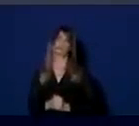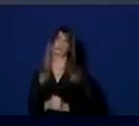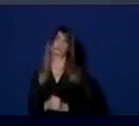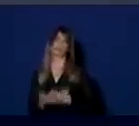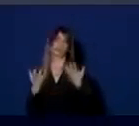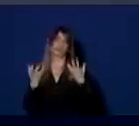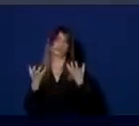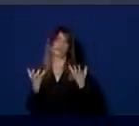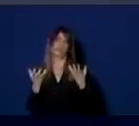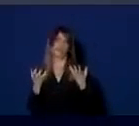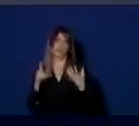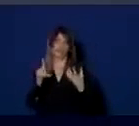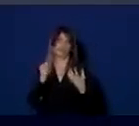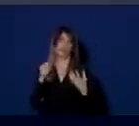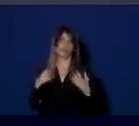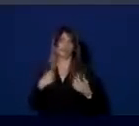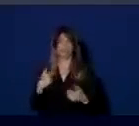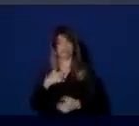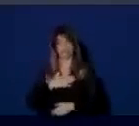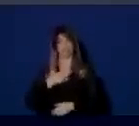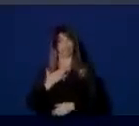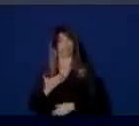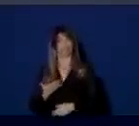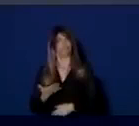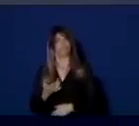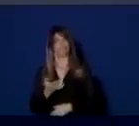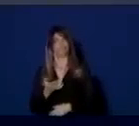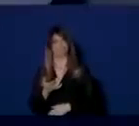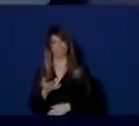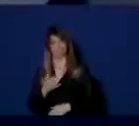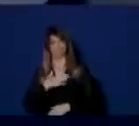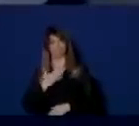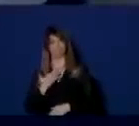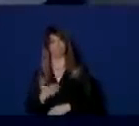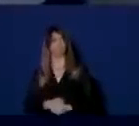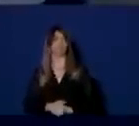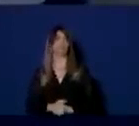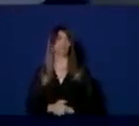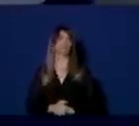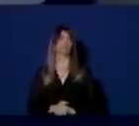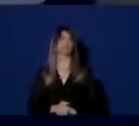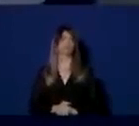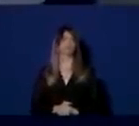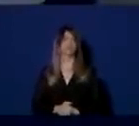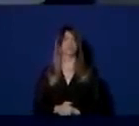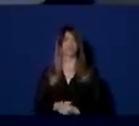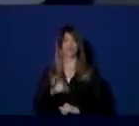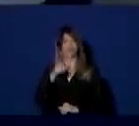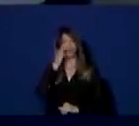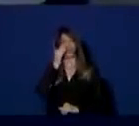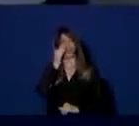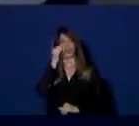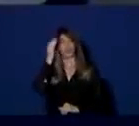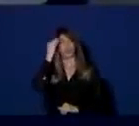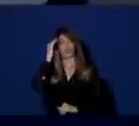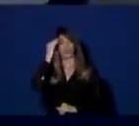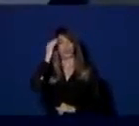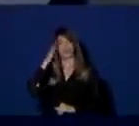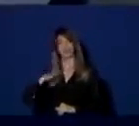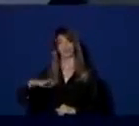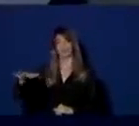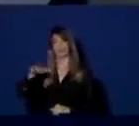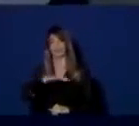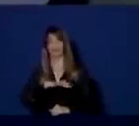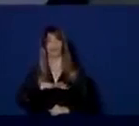E acho que tem que ser assim mesmo, mas isso me assusta. Eu vou fazer uma recomendação cultural. Para quem está mais curioso para entender esse ambiente,